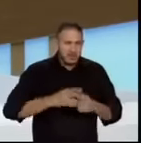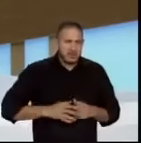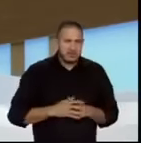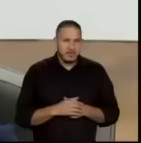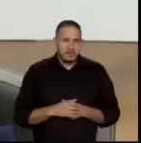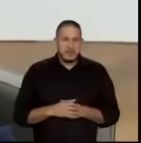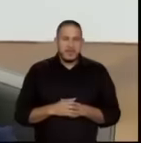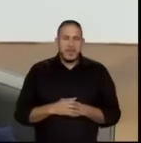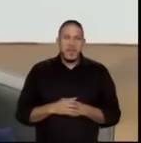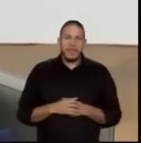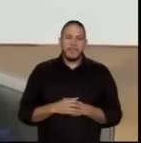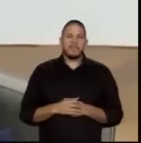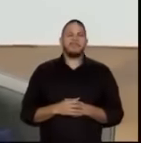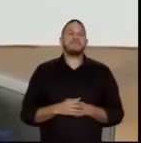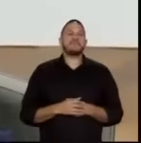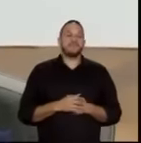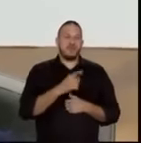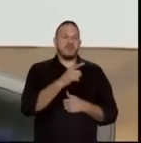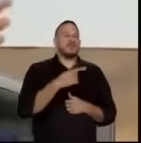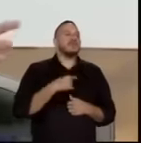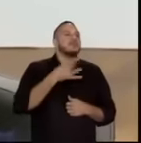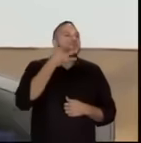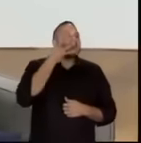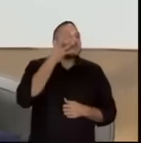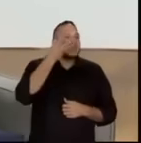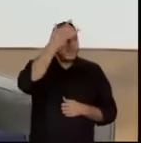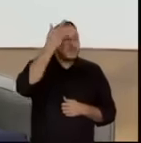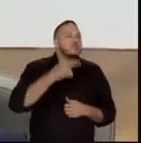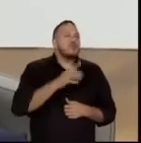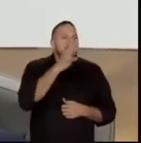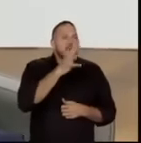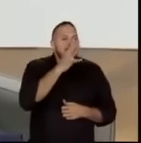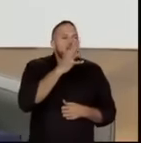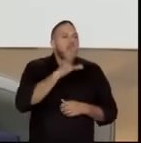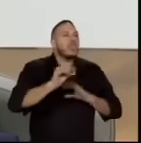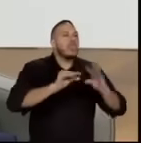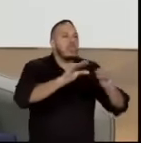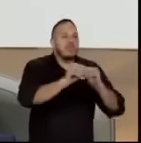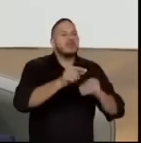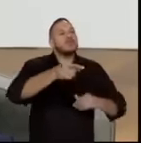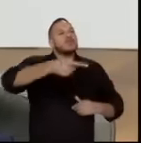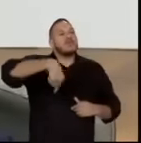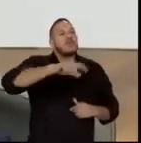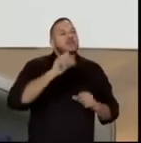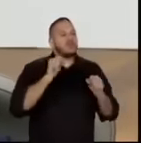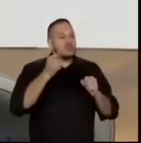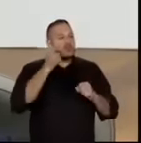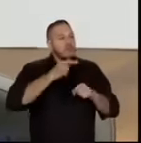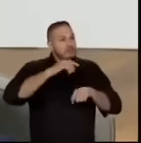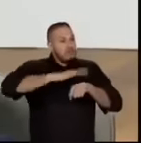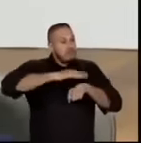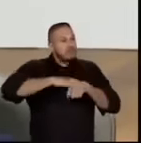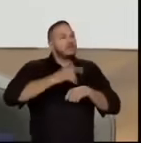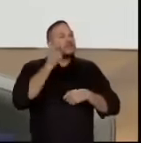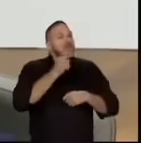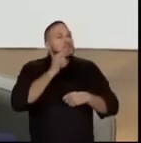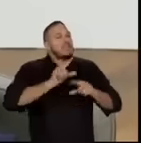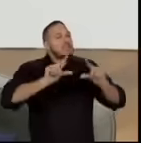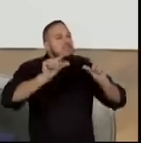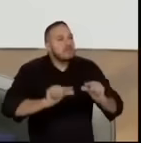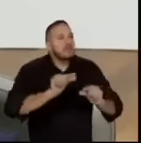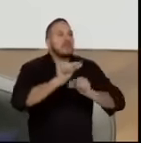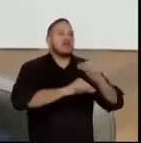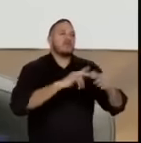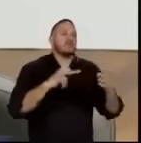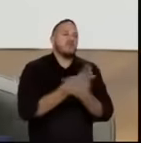Bom, com relação à interferência humana, quais são as medidas que nós podemos tomar para tentar mitigar o resultado